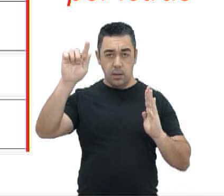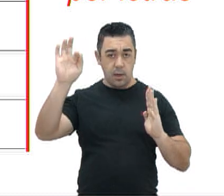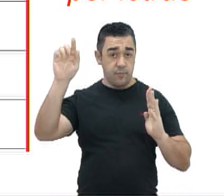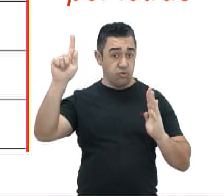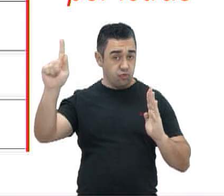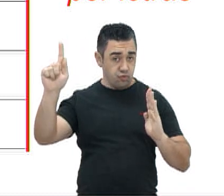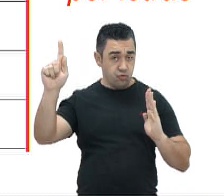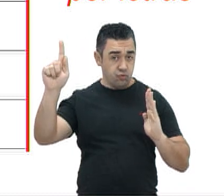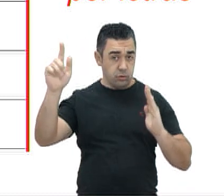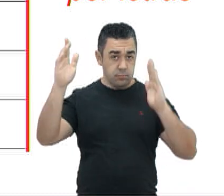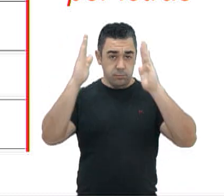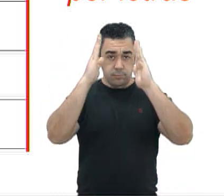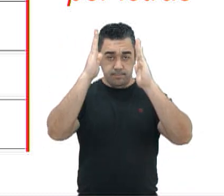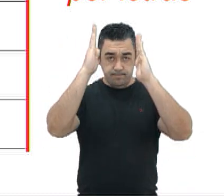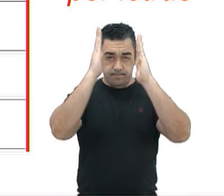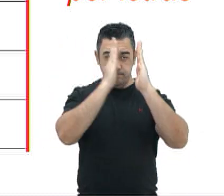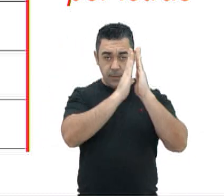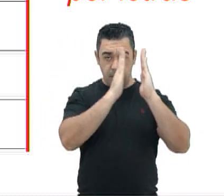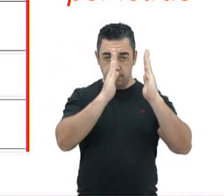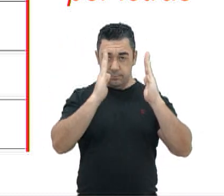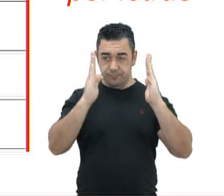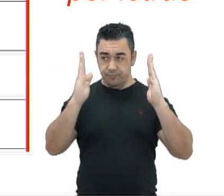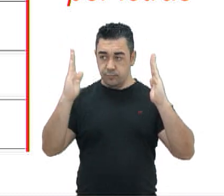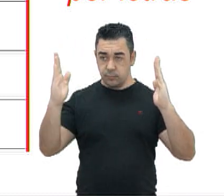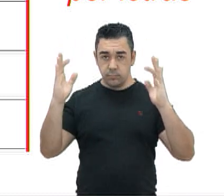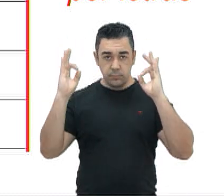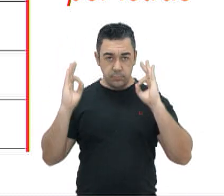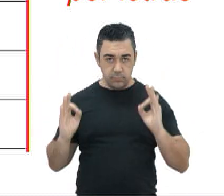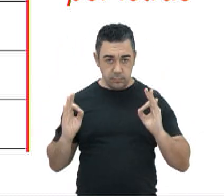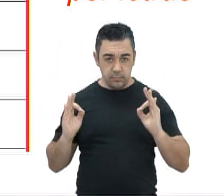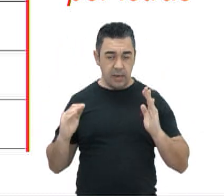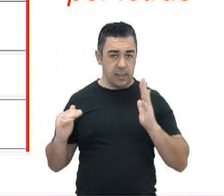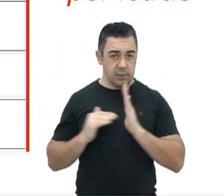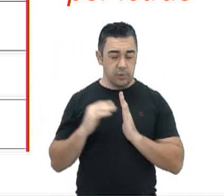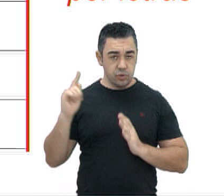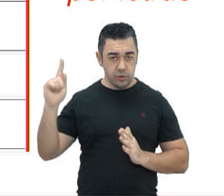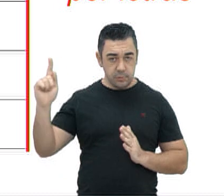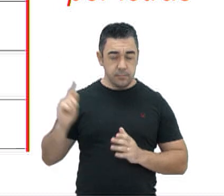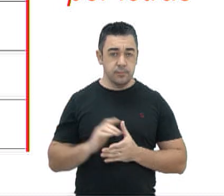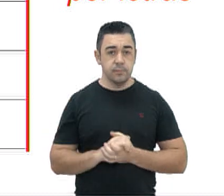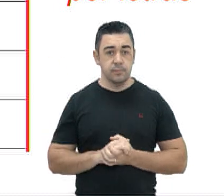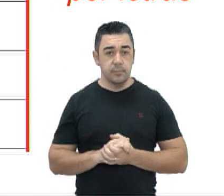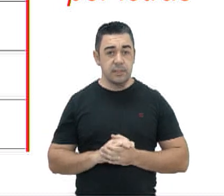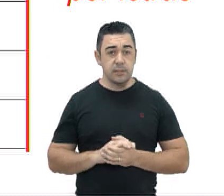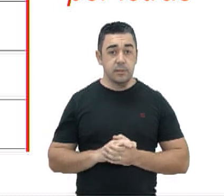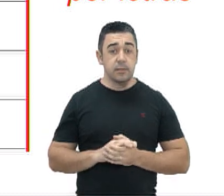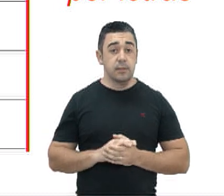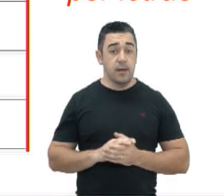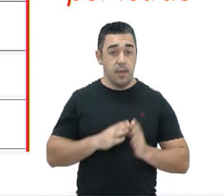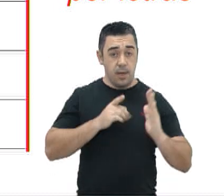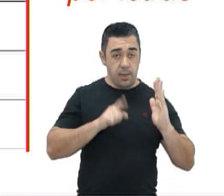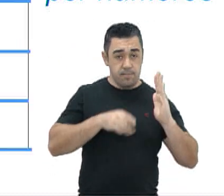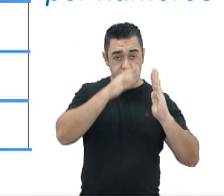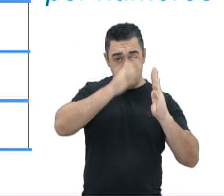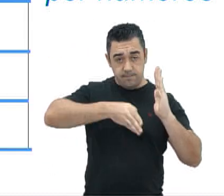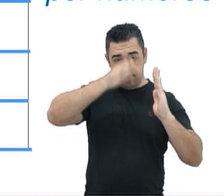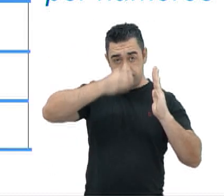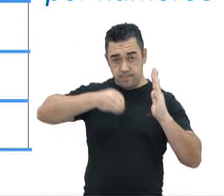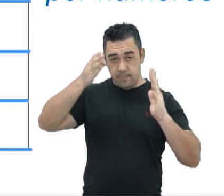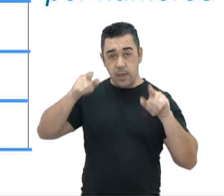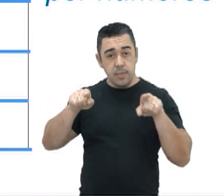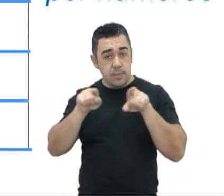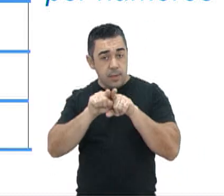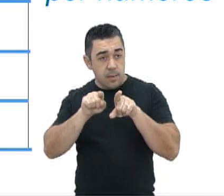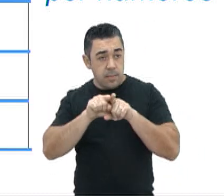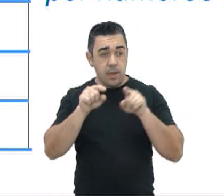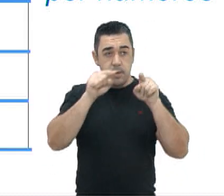tela, as linhas verticais identificadas por A, B, C, D, E, F, G, linhas verticais. Da mesma forma